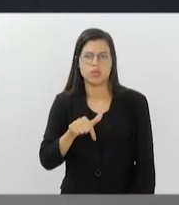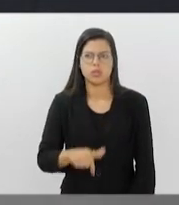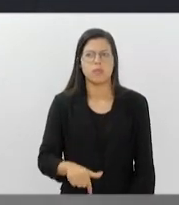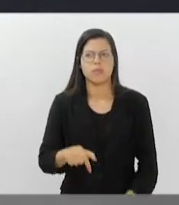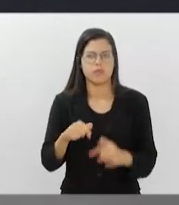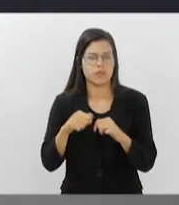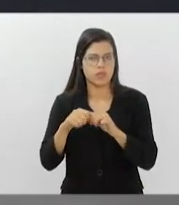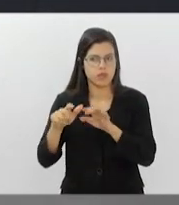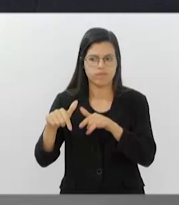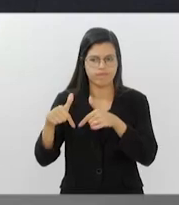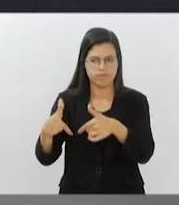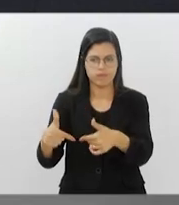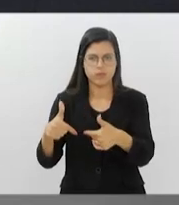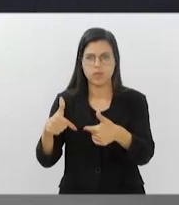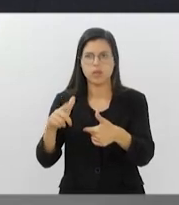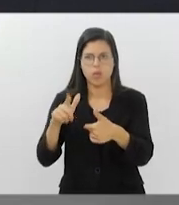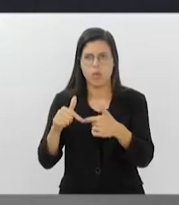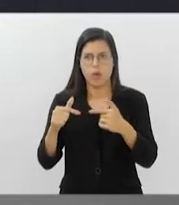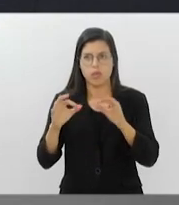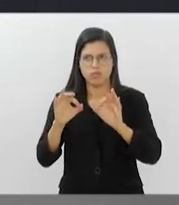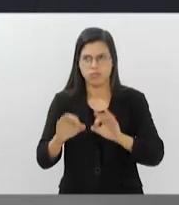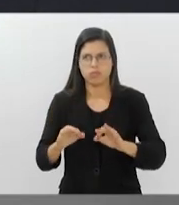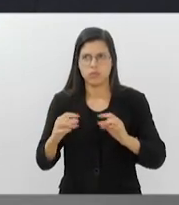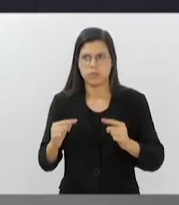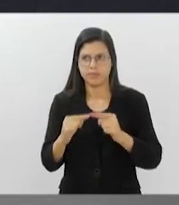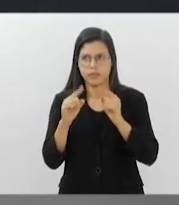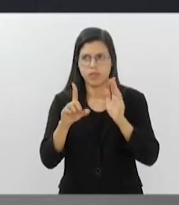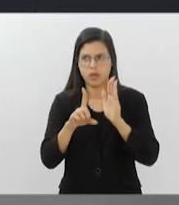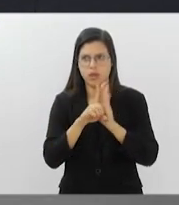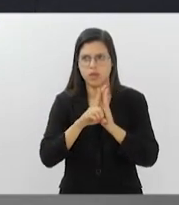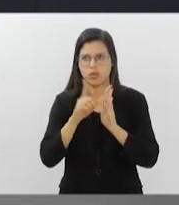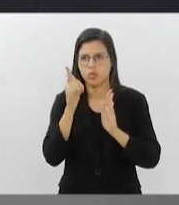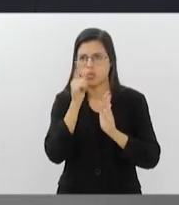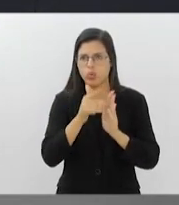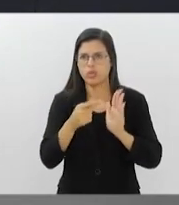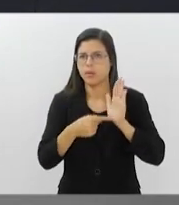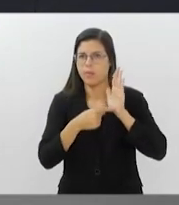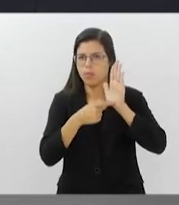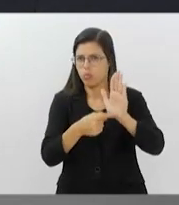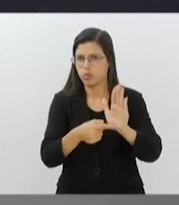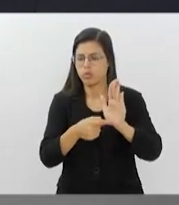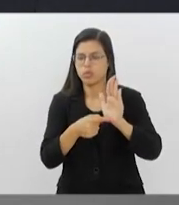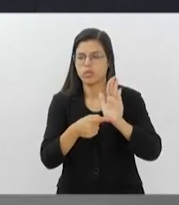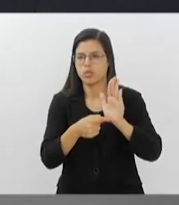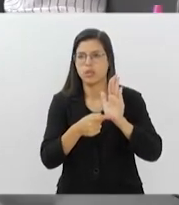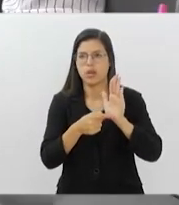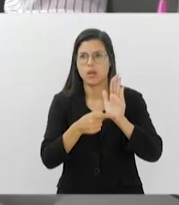aí é lícito, assim, que a gente, possível que a gente aponte efetivamente. Nesse caso foi só para tentar